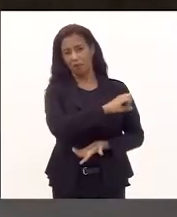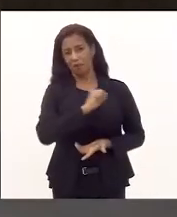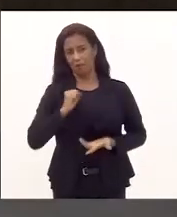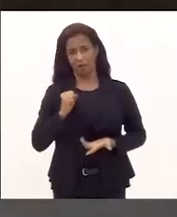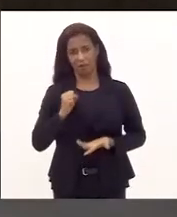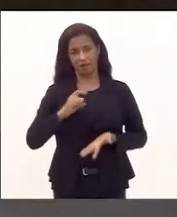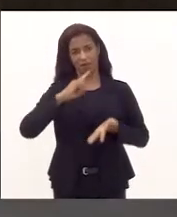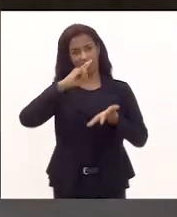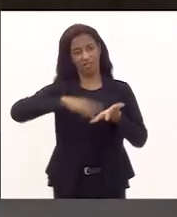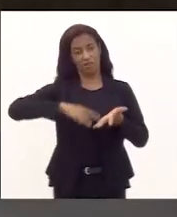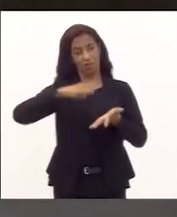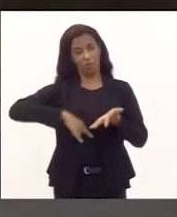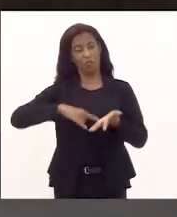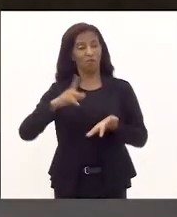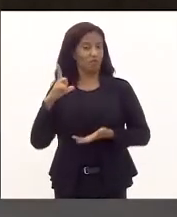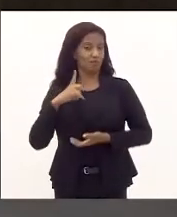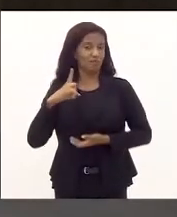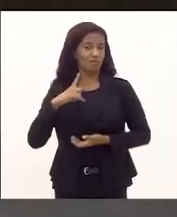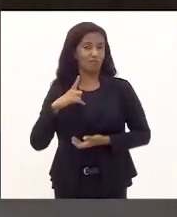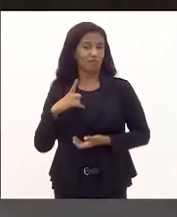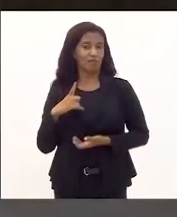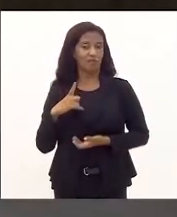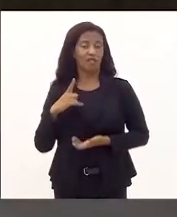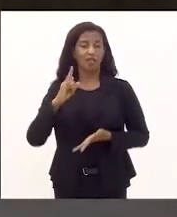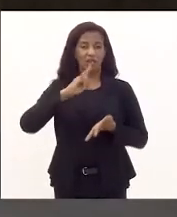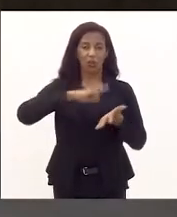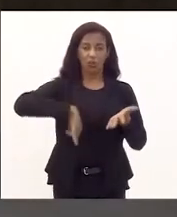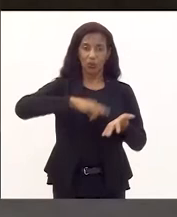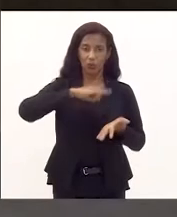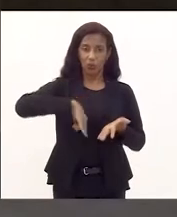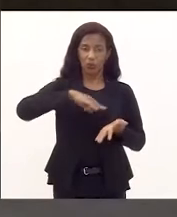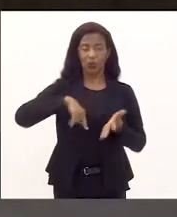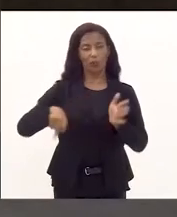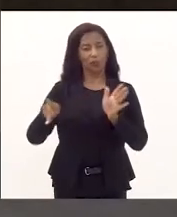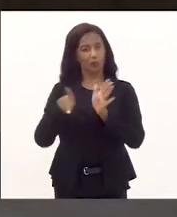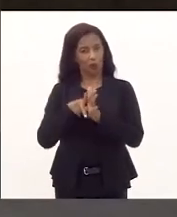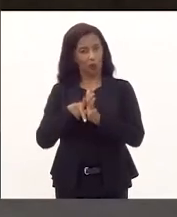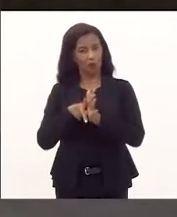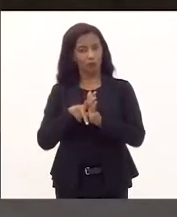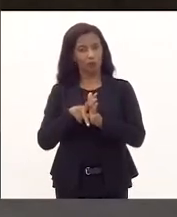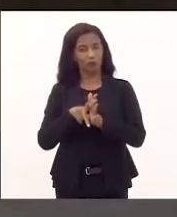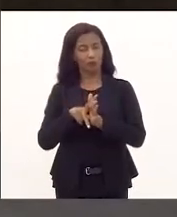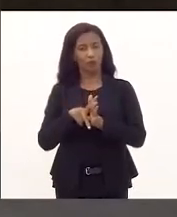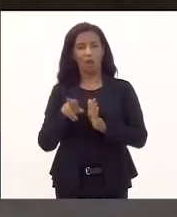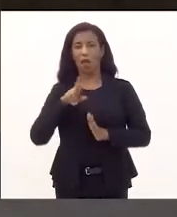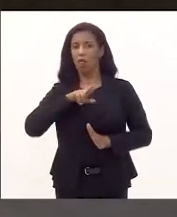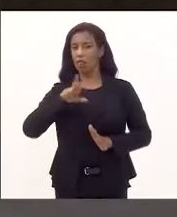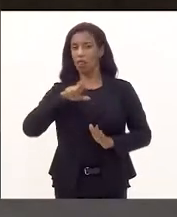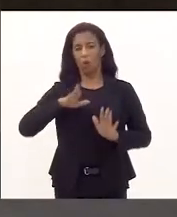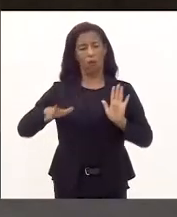tem documento do veículo, tem documento próprio, não é bandido,